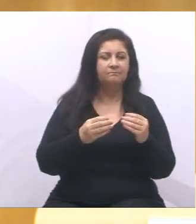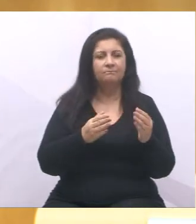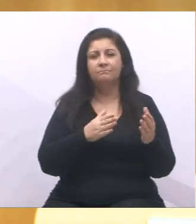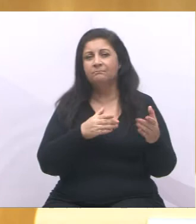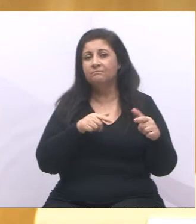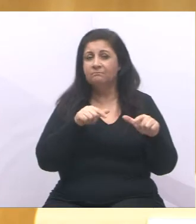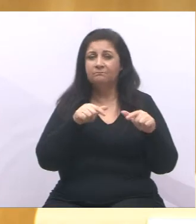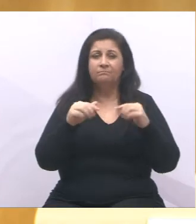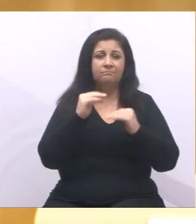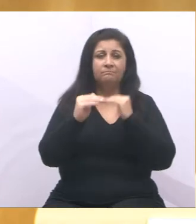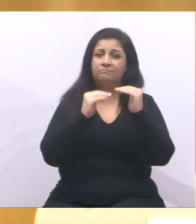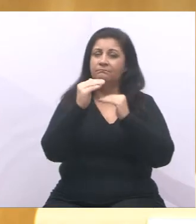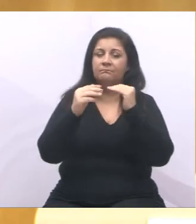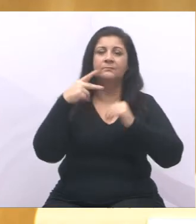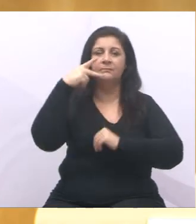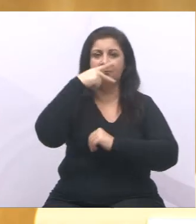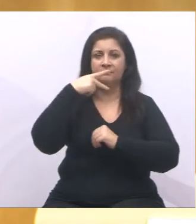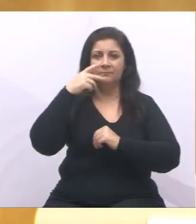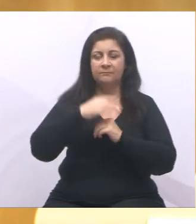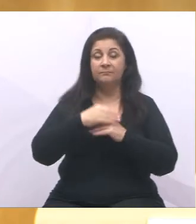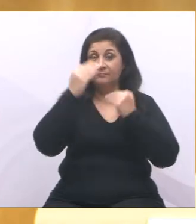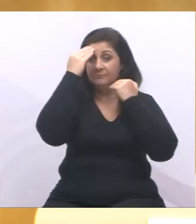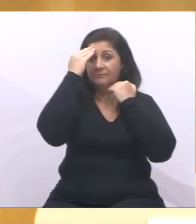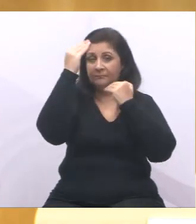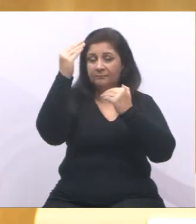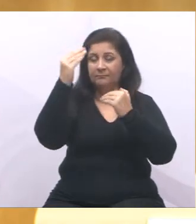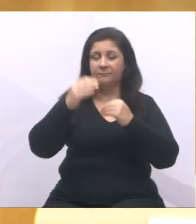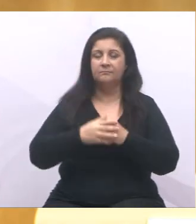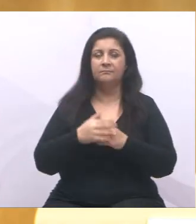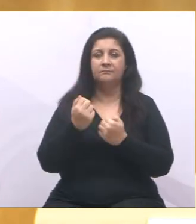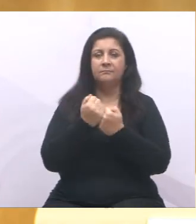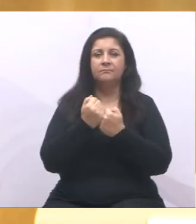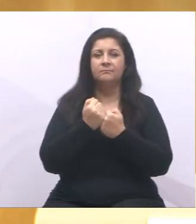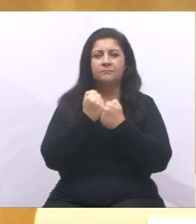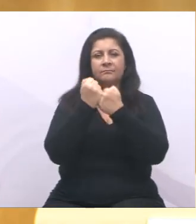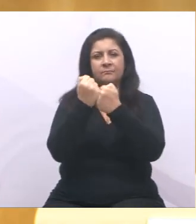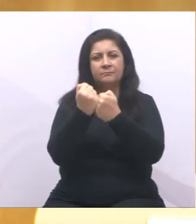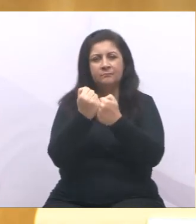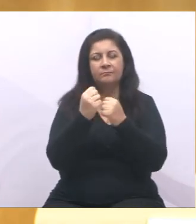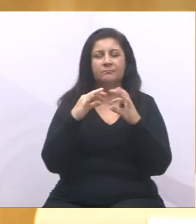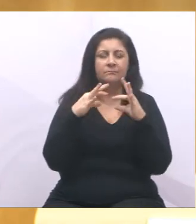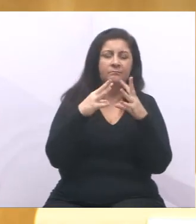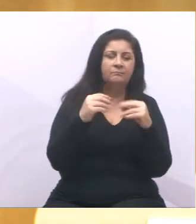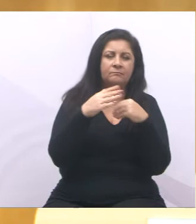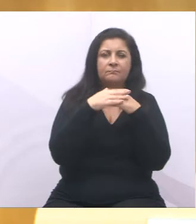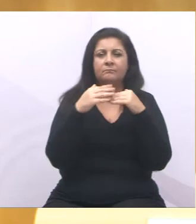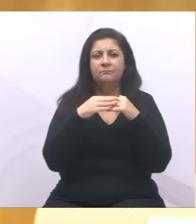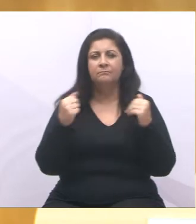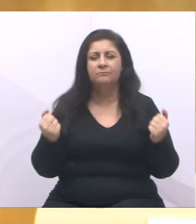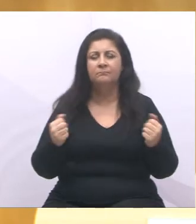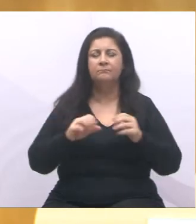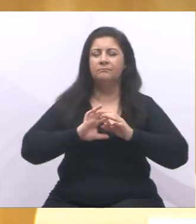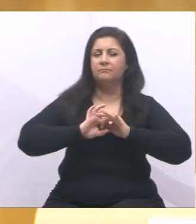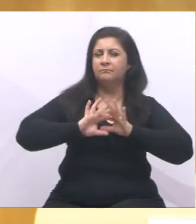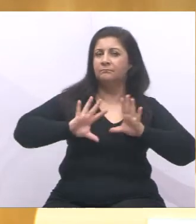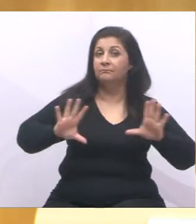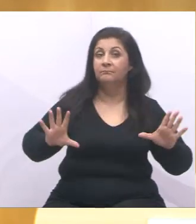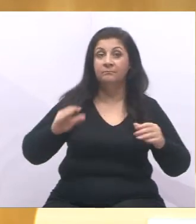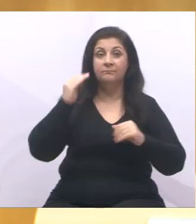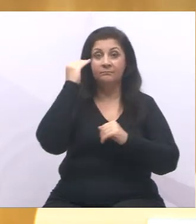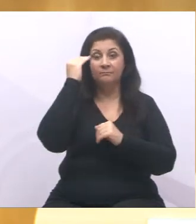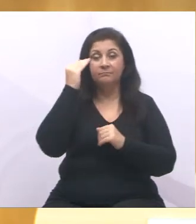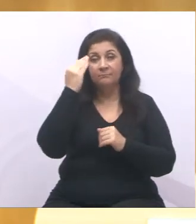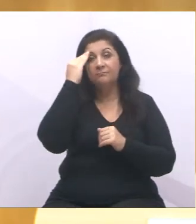e agradecer a todo o apoio dado, a todo o aconchego, a toda a disposição de